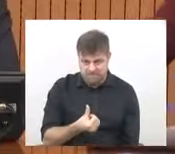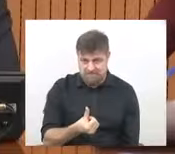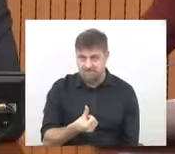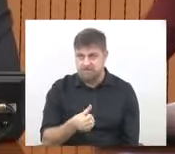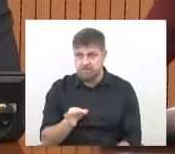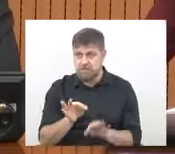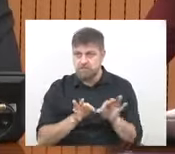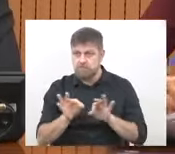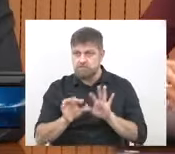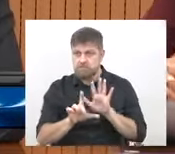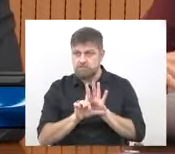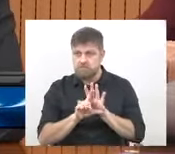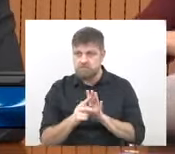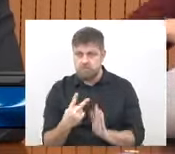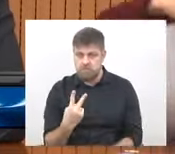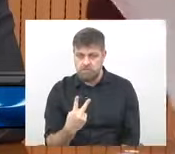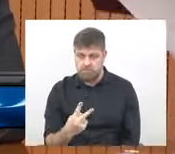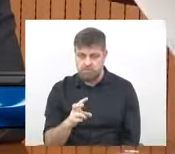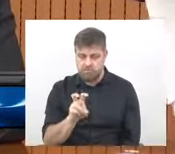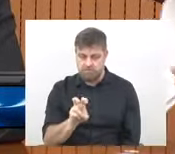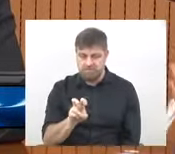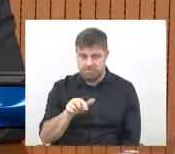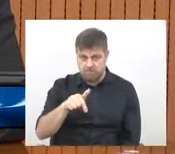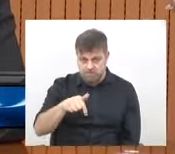turno único, discussão e votação do projeto de lei